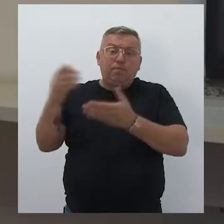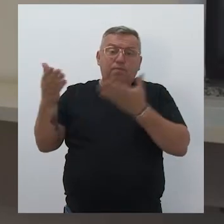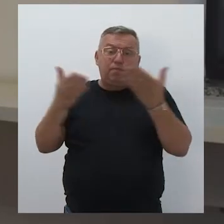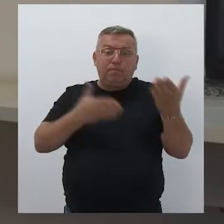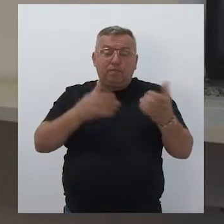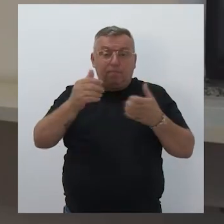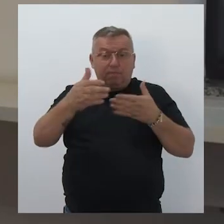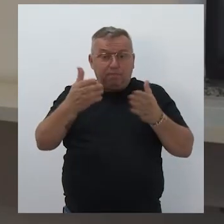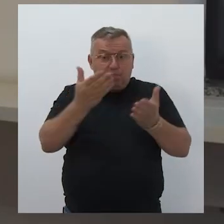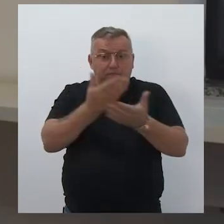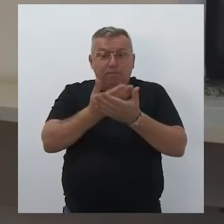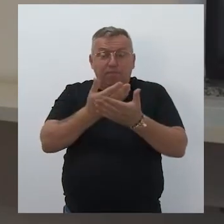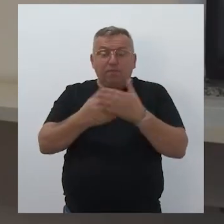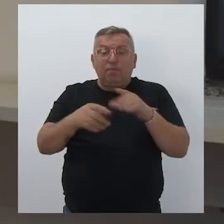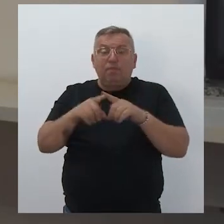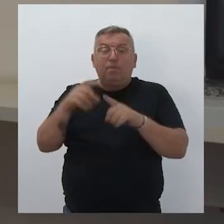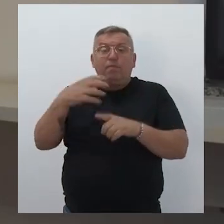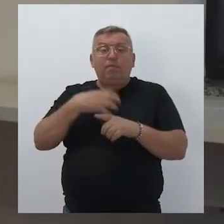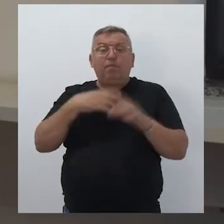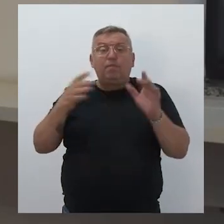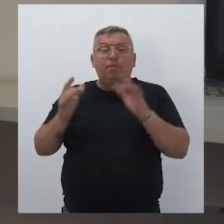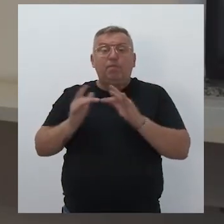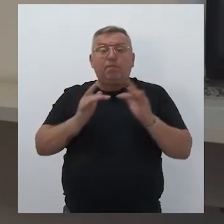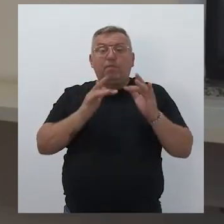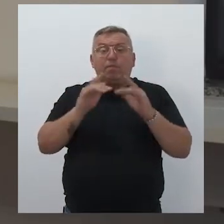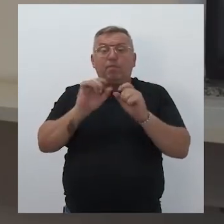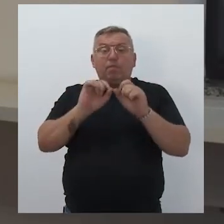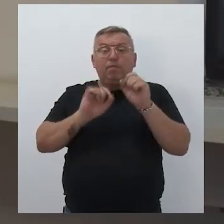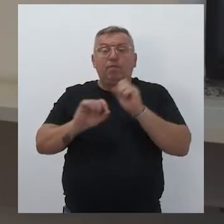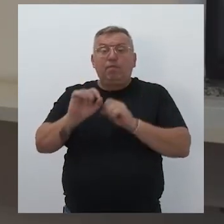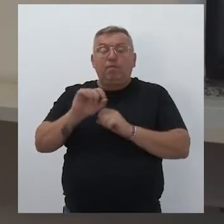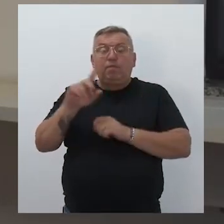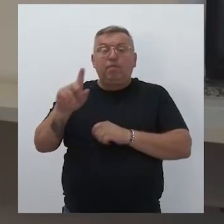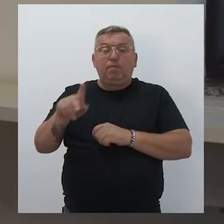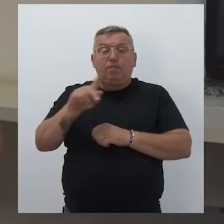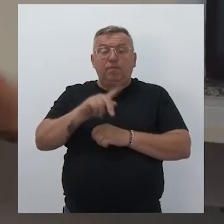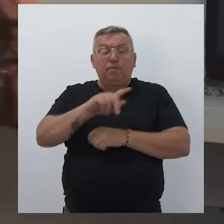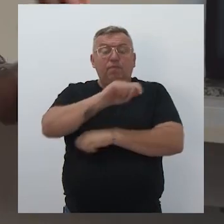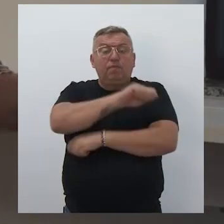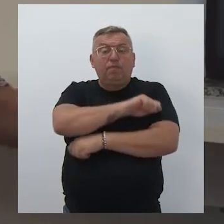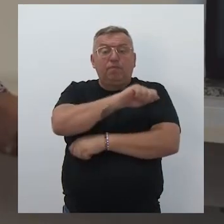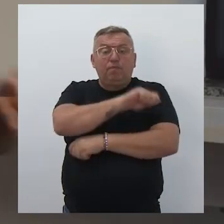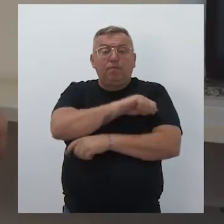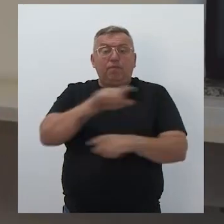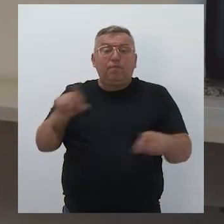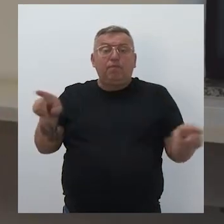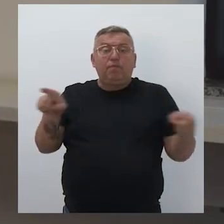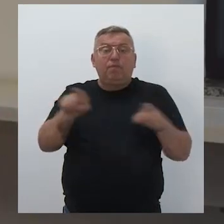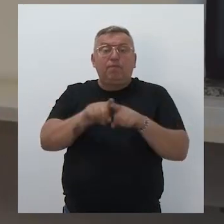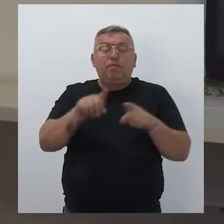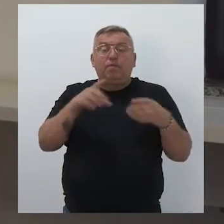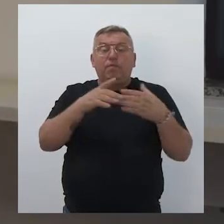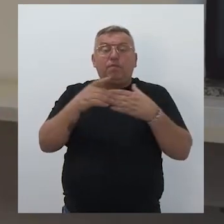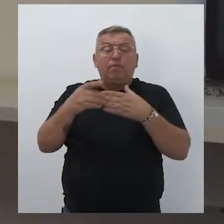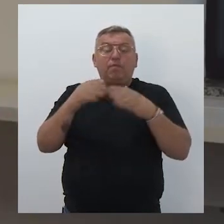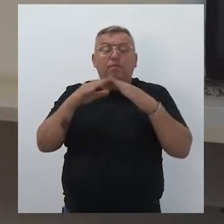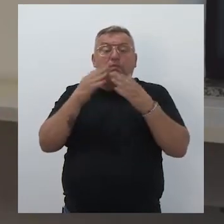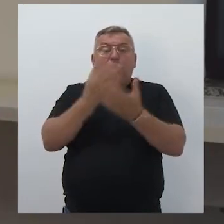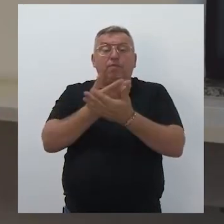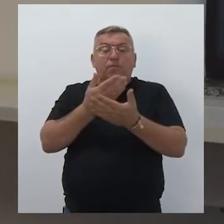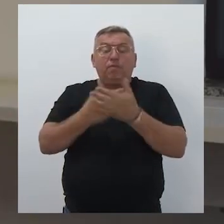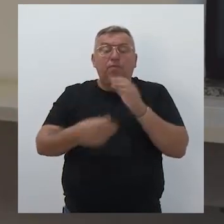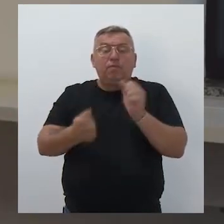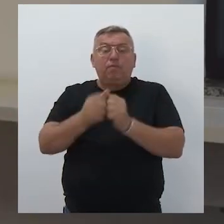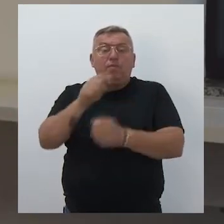sala de aula, no tipo de relação que se estabelece entre professor e aluno, da direção da escola com os